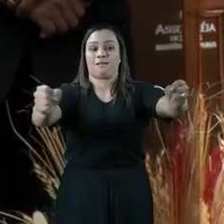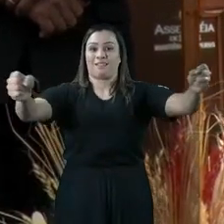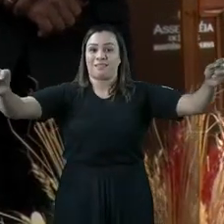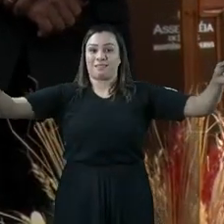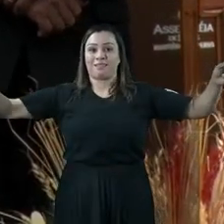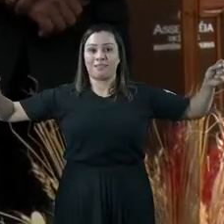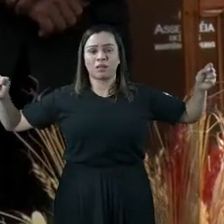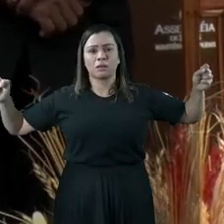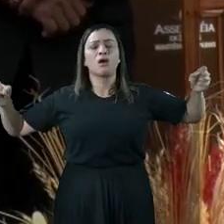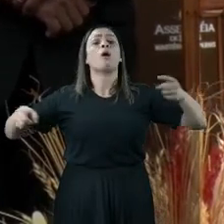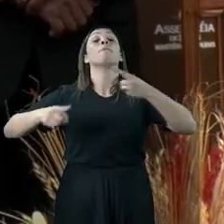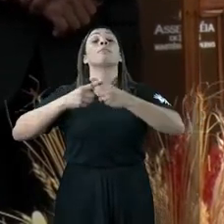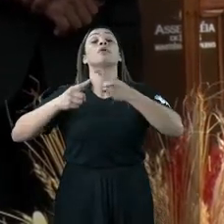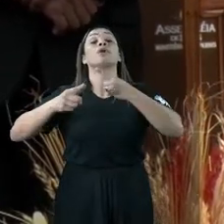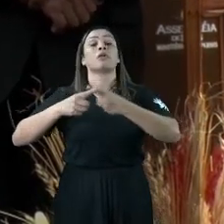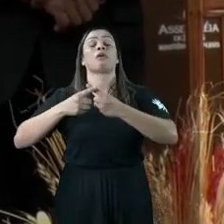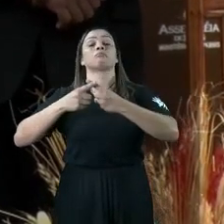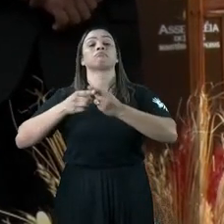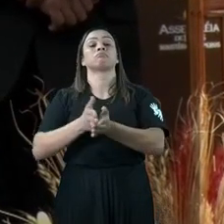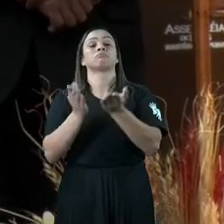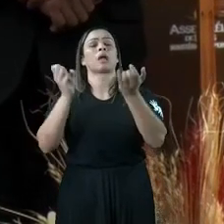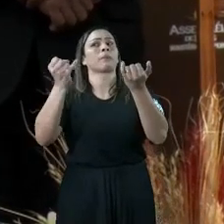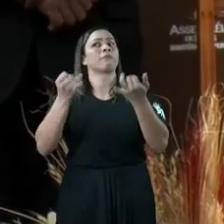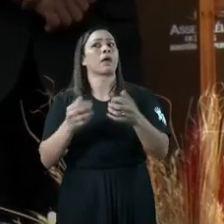por que é que ele diz: levantai?